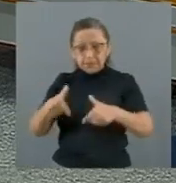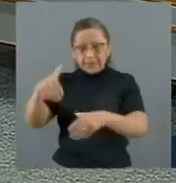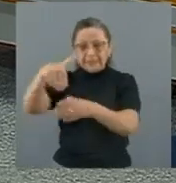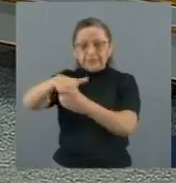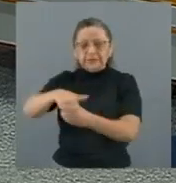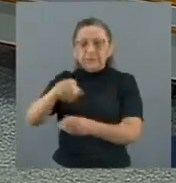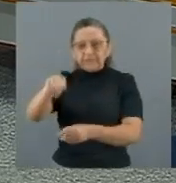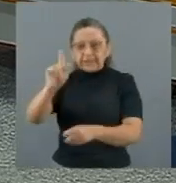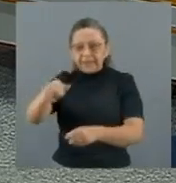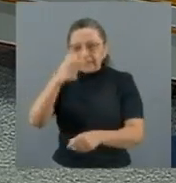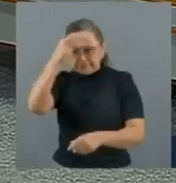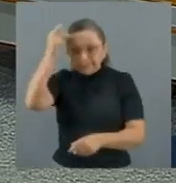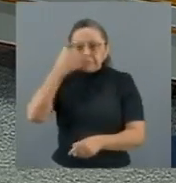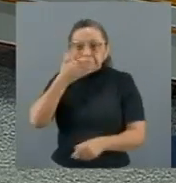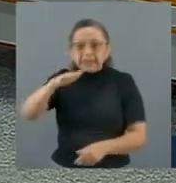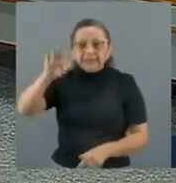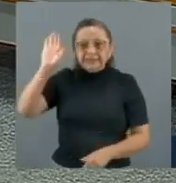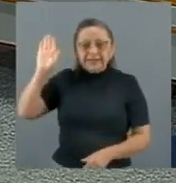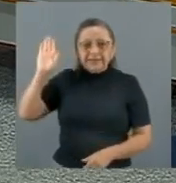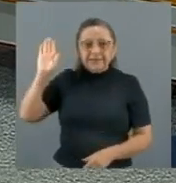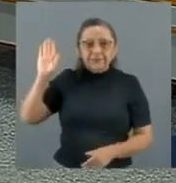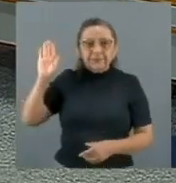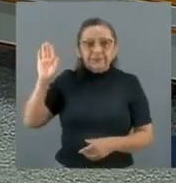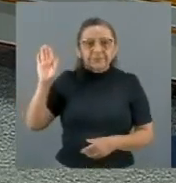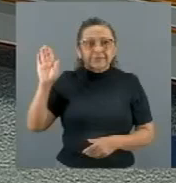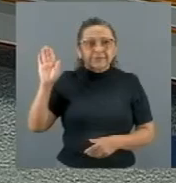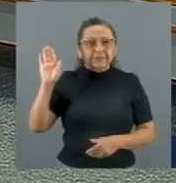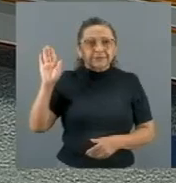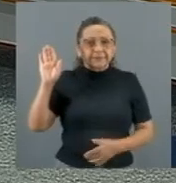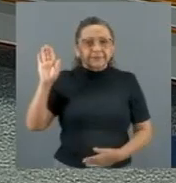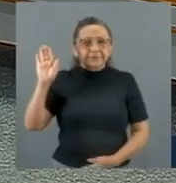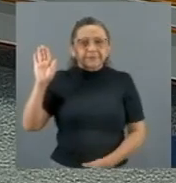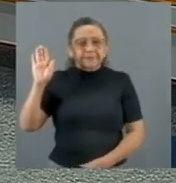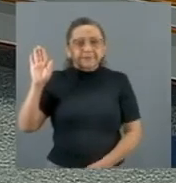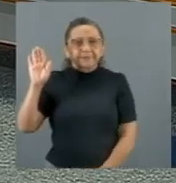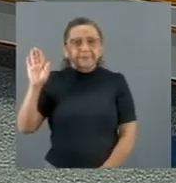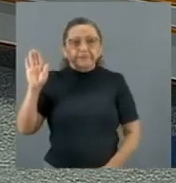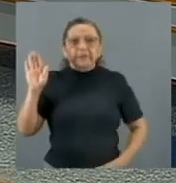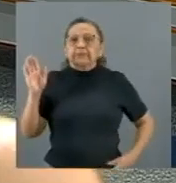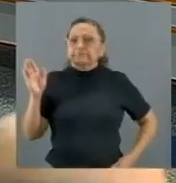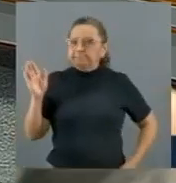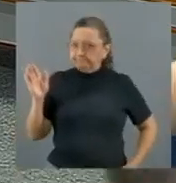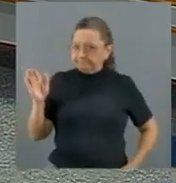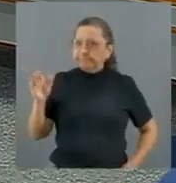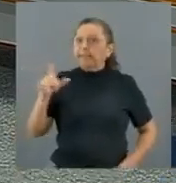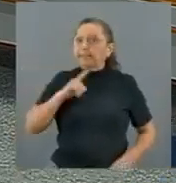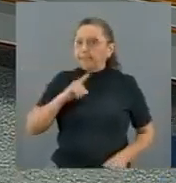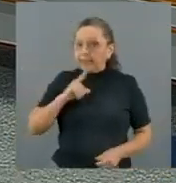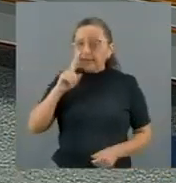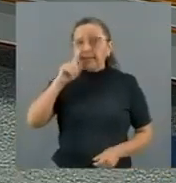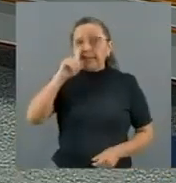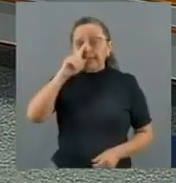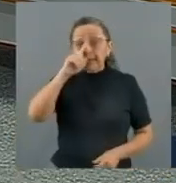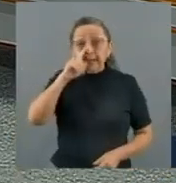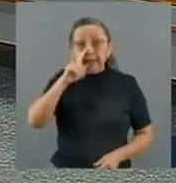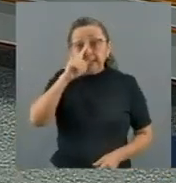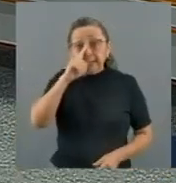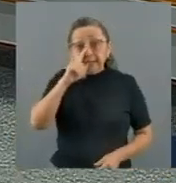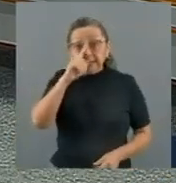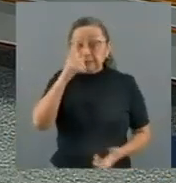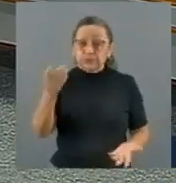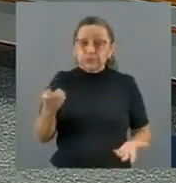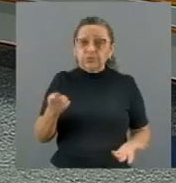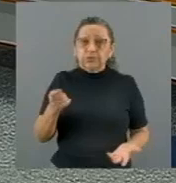é candidato, há um risco aumentado consideravelmente, eu